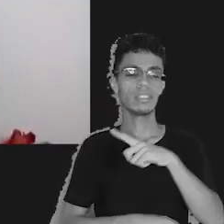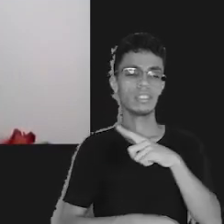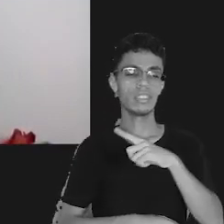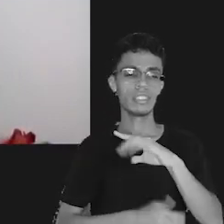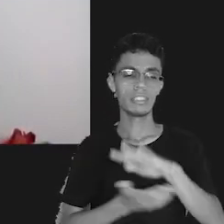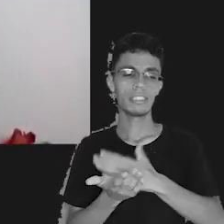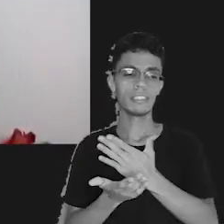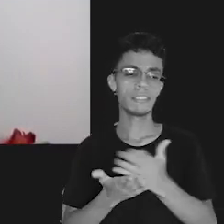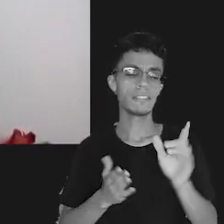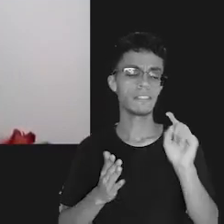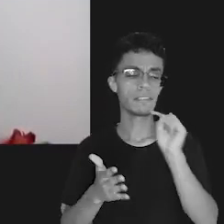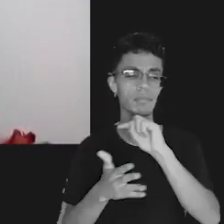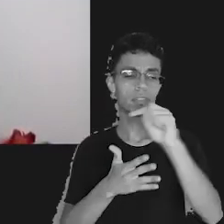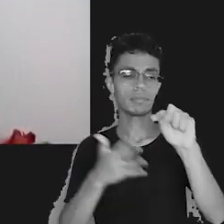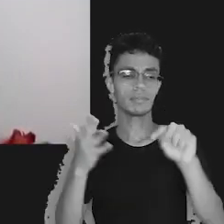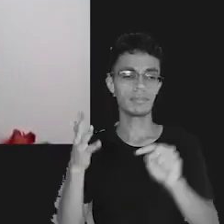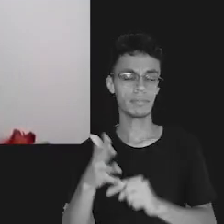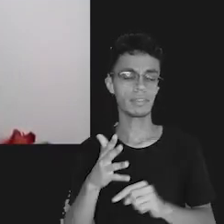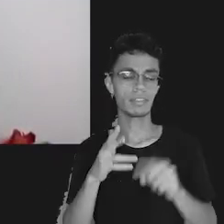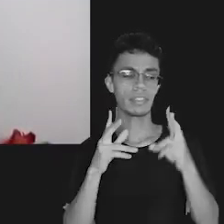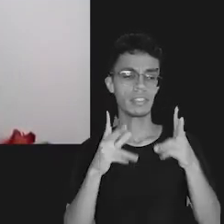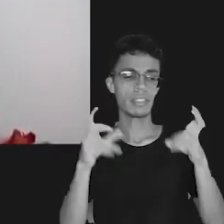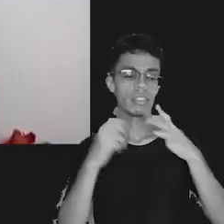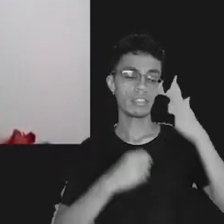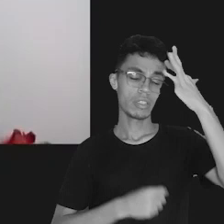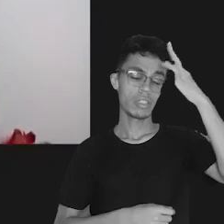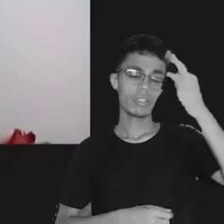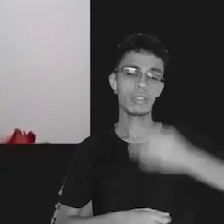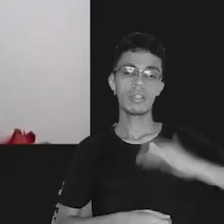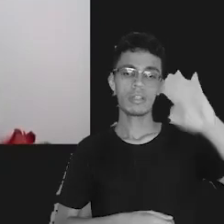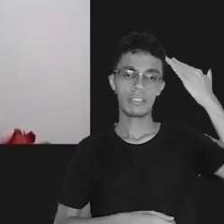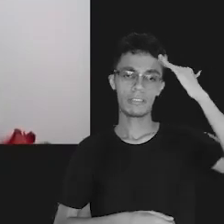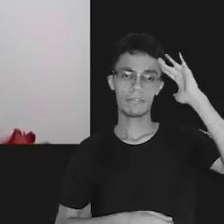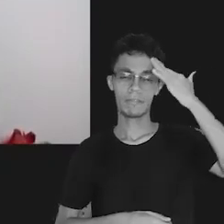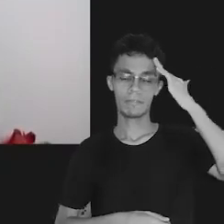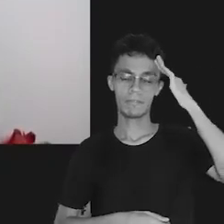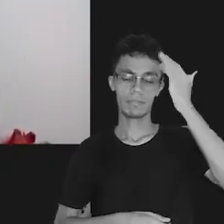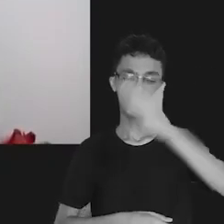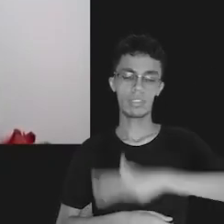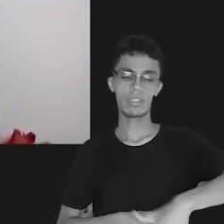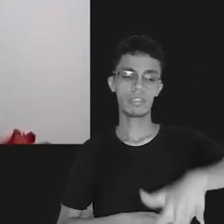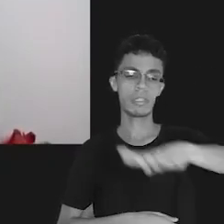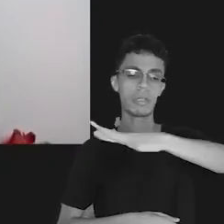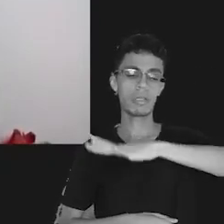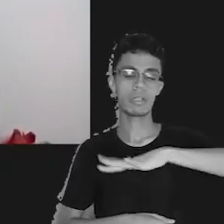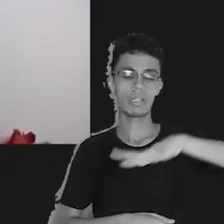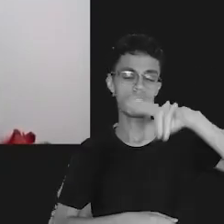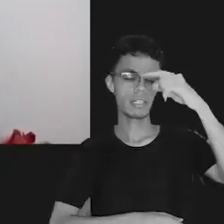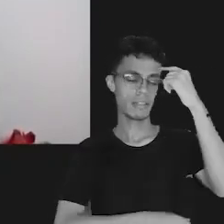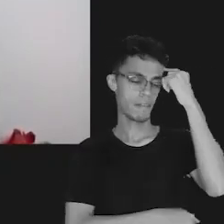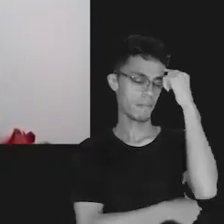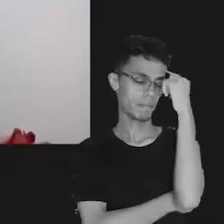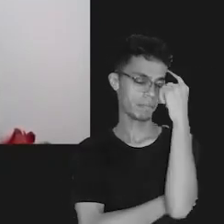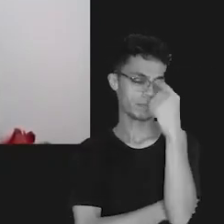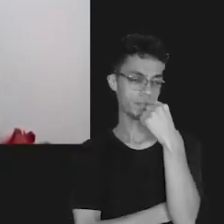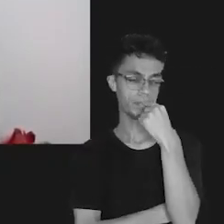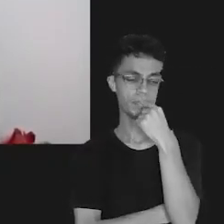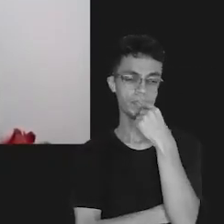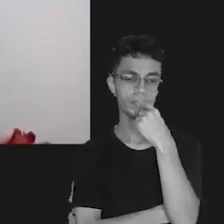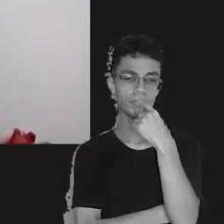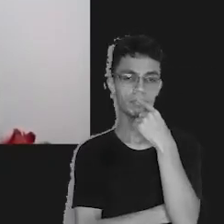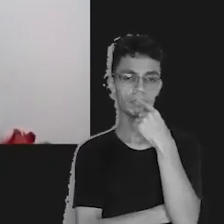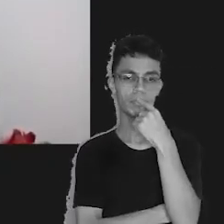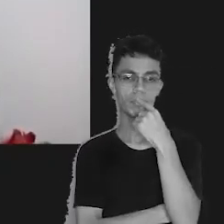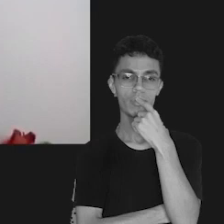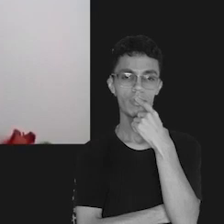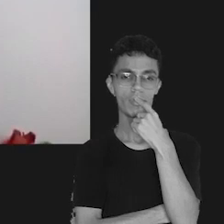alguns tipos que trazem a percepção e o entendimento de mundo num outro âmbito, enquanto